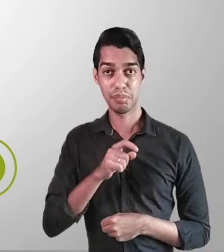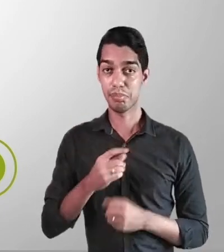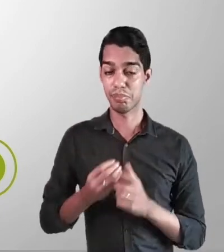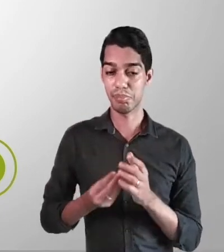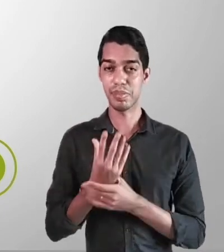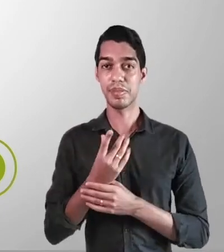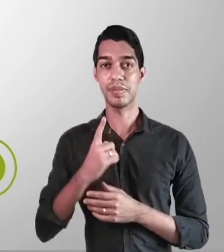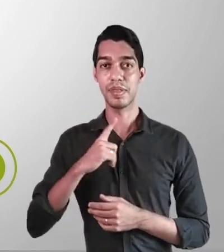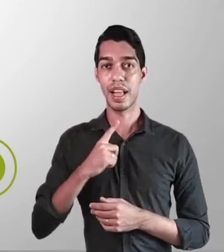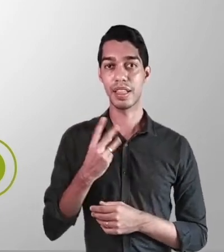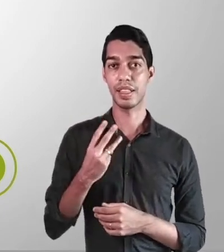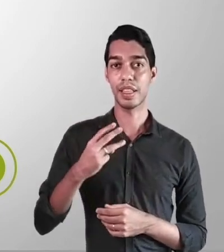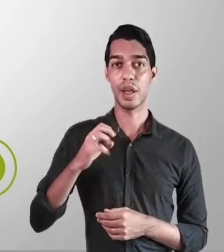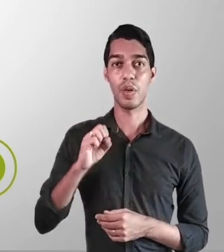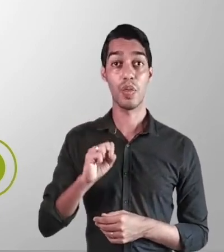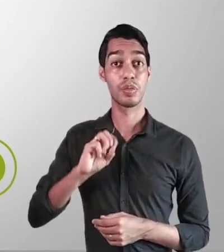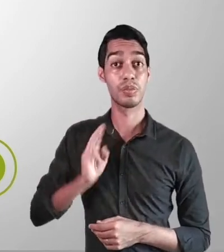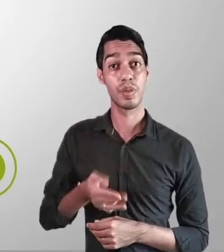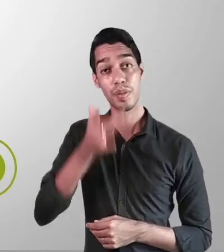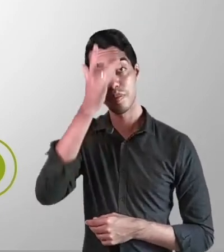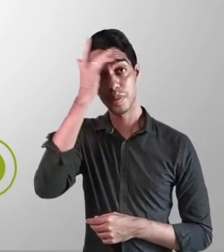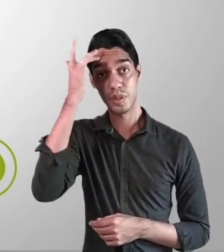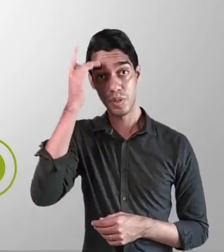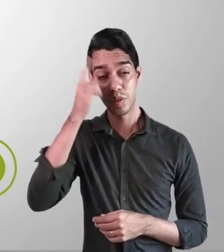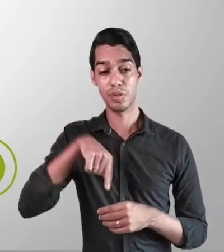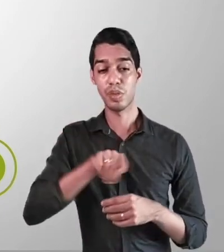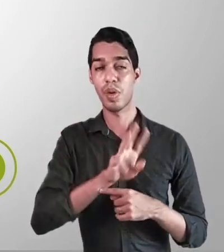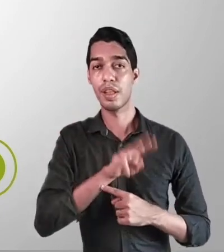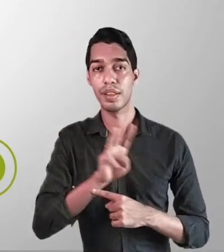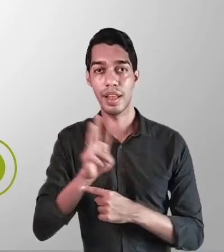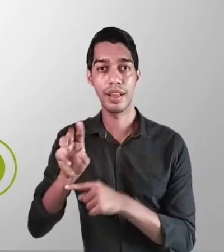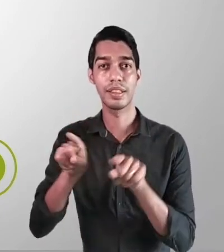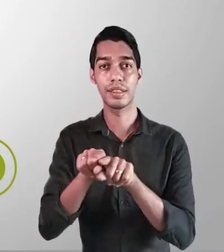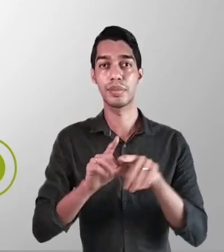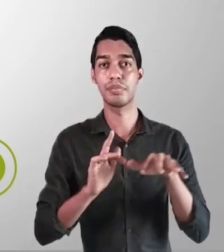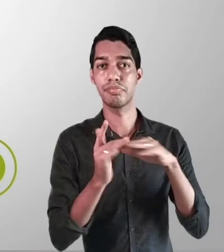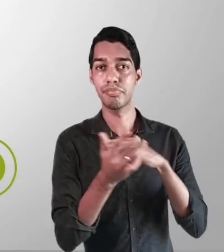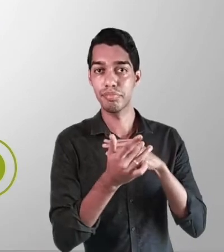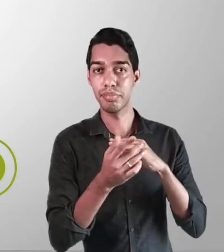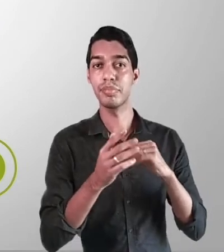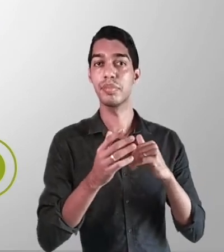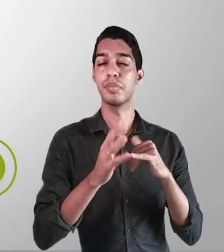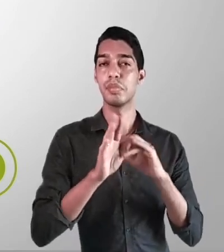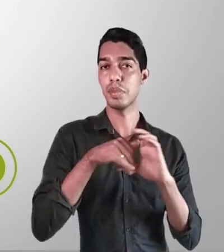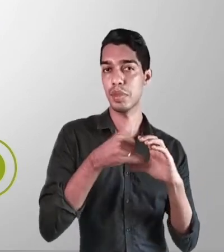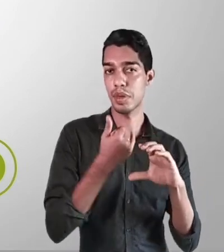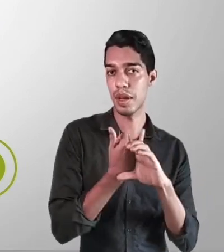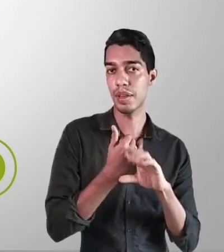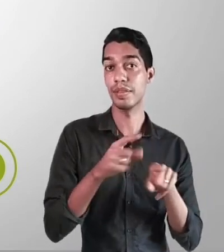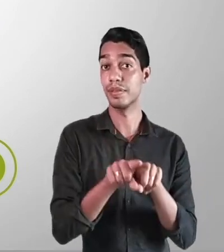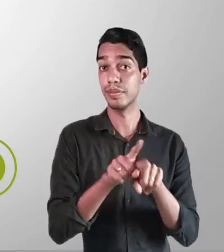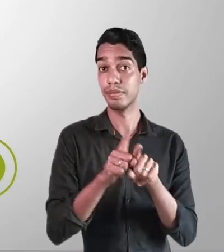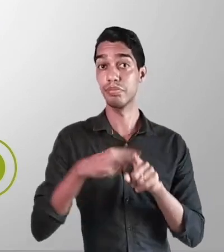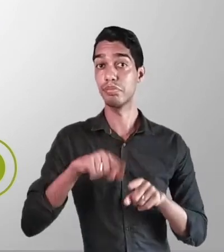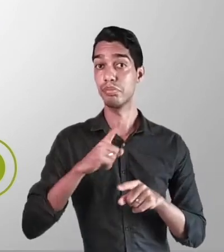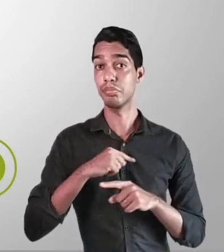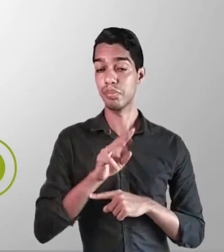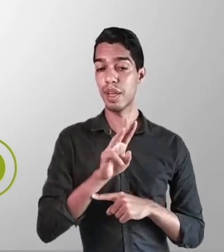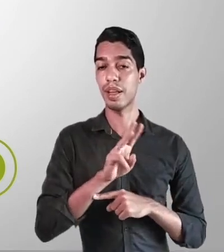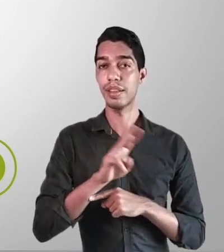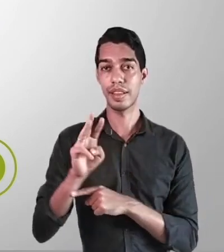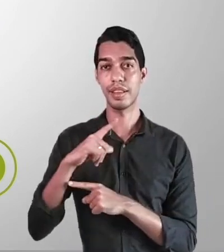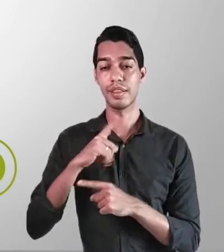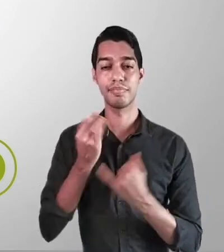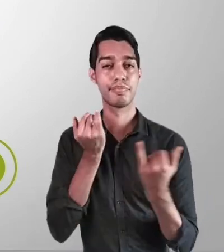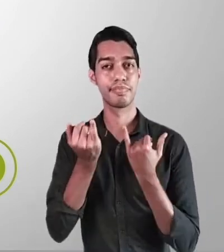pessoas por meio do nosso site e dos nossos canais nas redes sociais. Criamos também um hot site com informações. Lançamos um